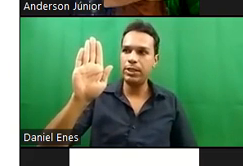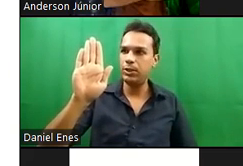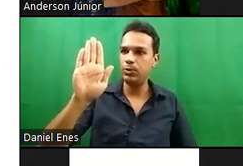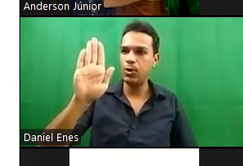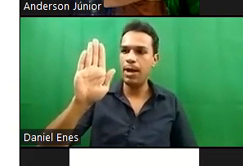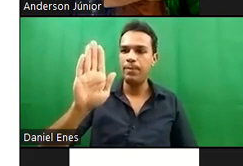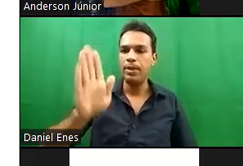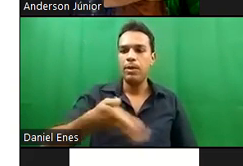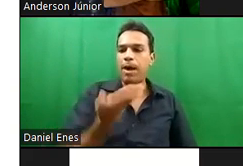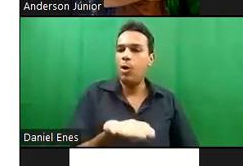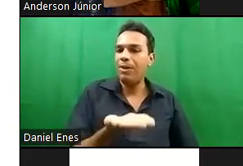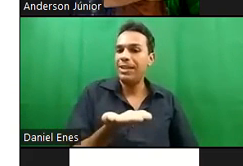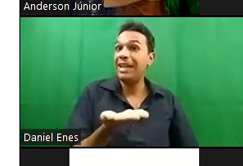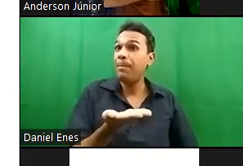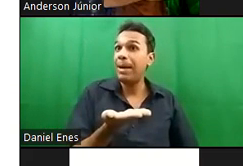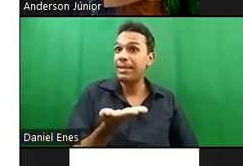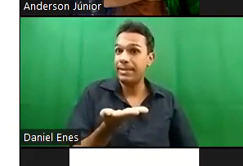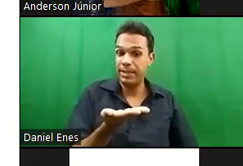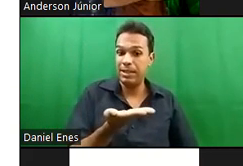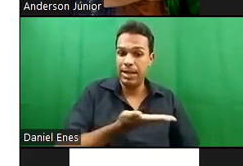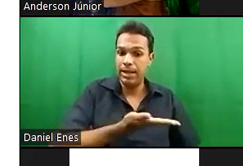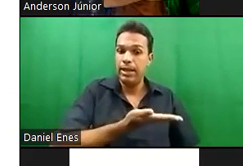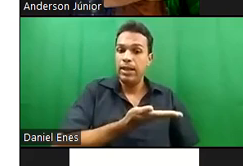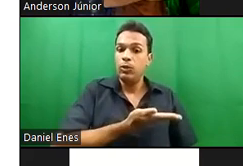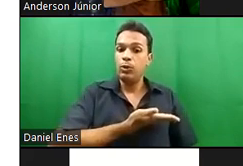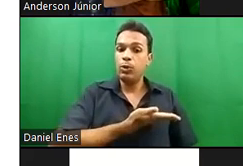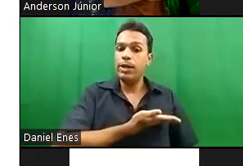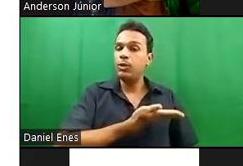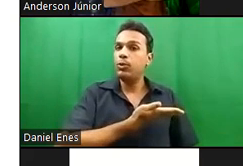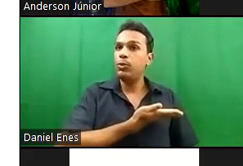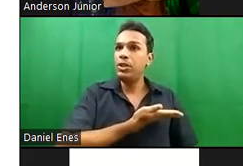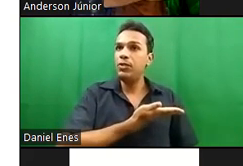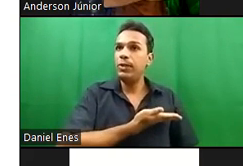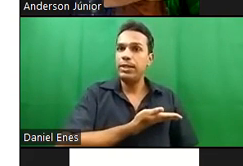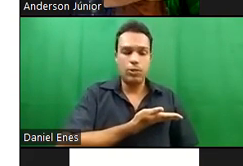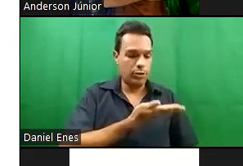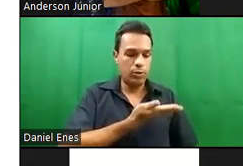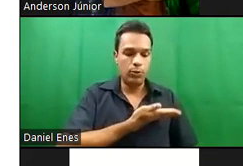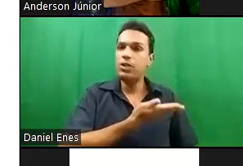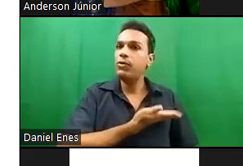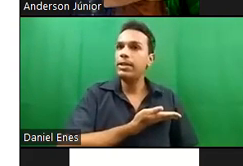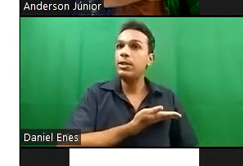e unidos, palma virada para cima, tocando